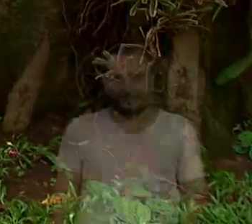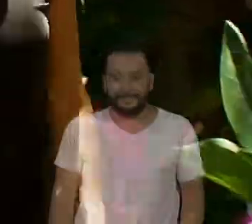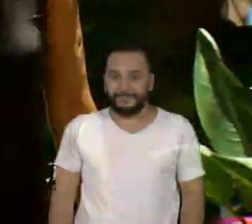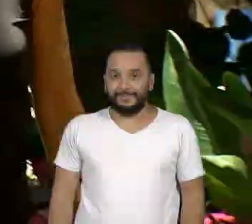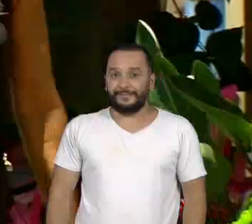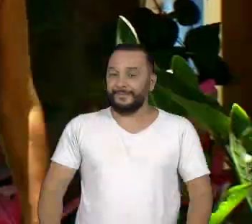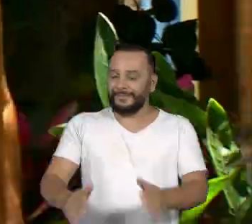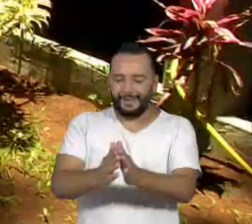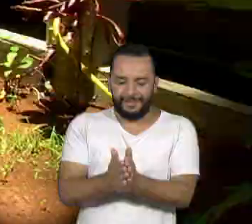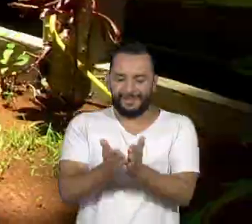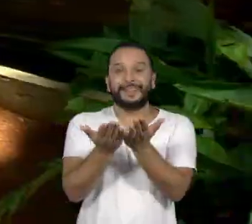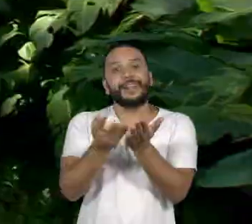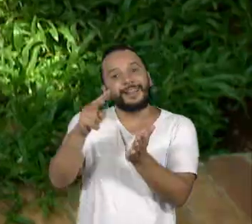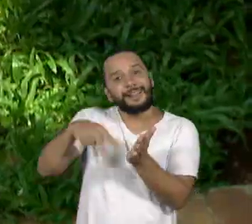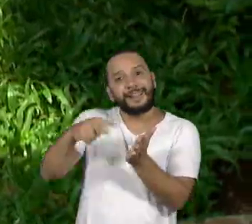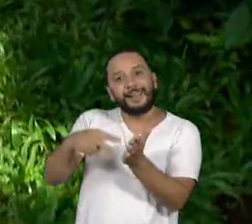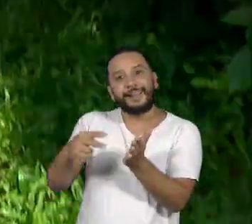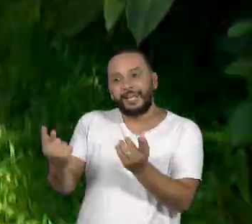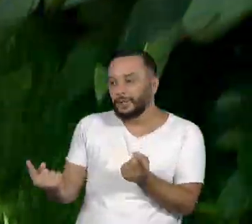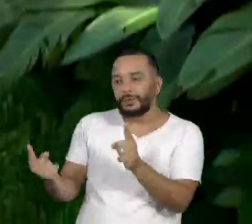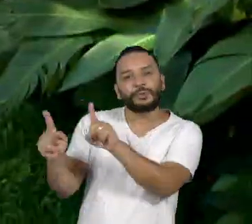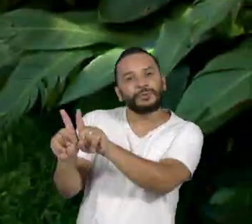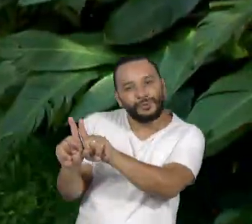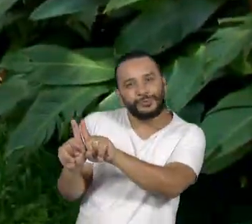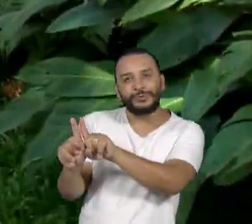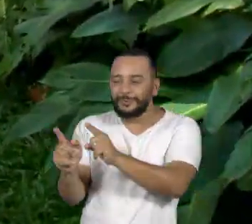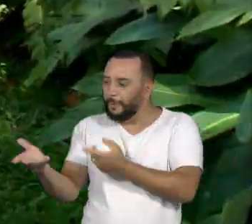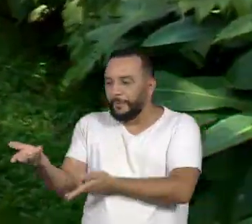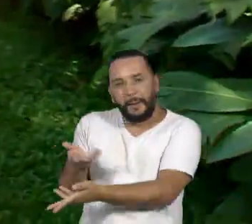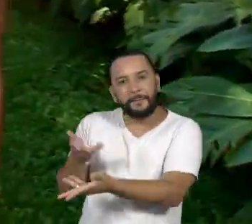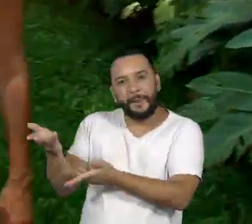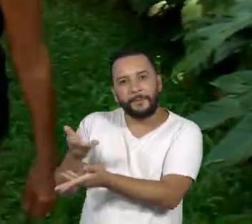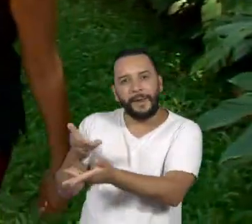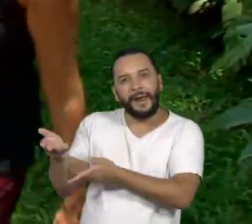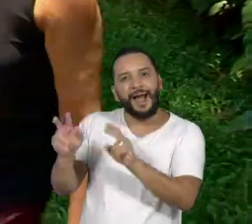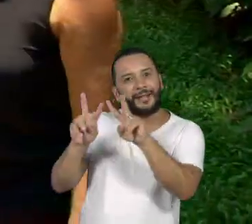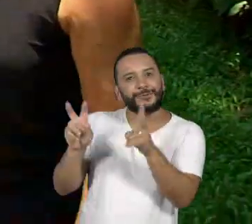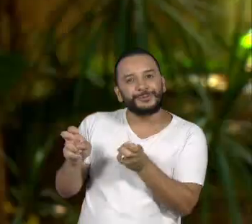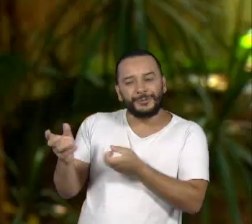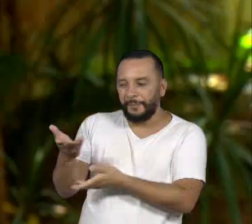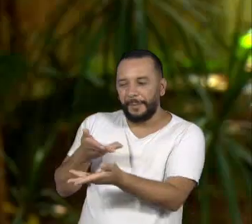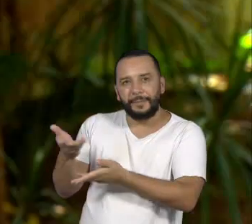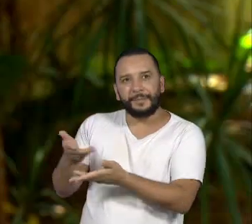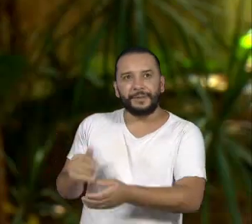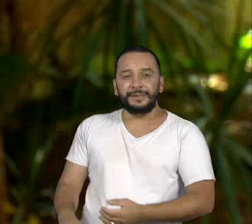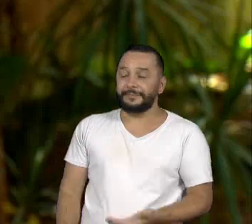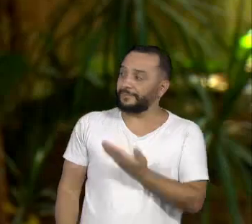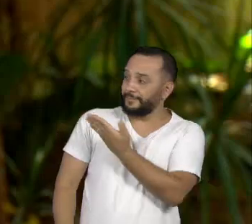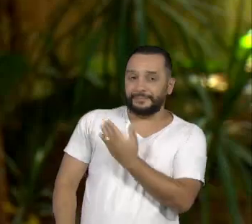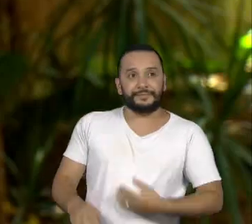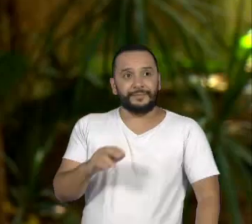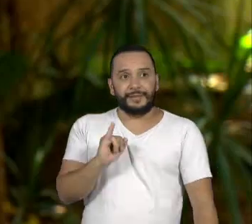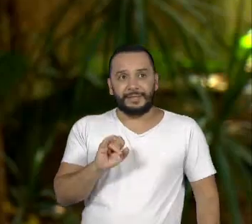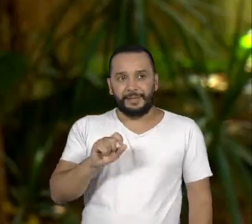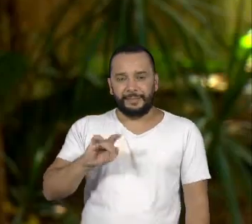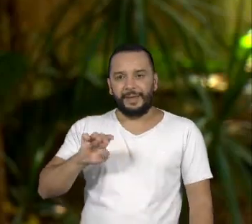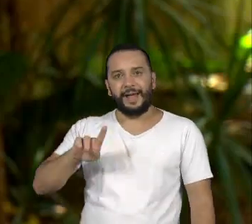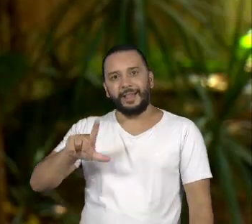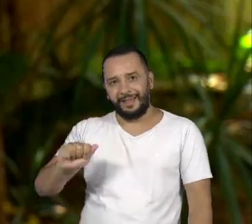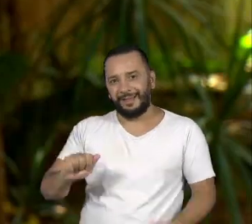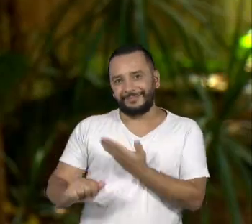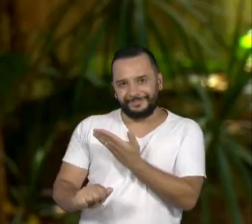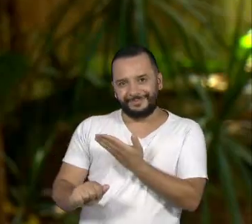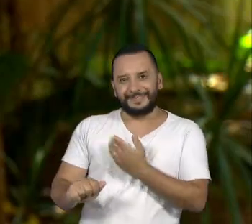Ler junto, escrever em conjunto, dividir cada assunto. Meu nome é Isabela Gregório.